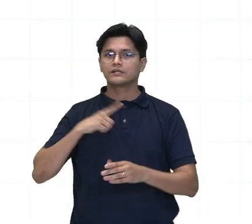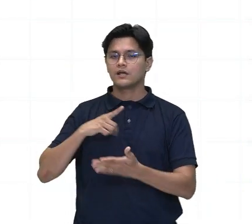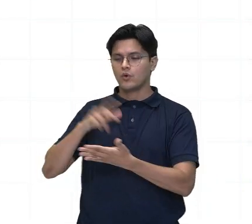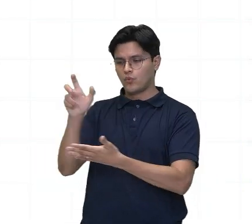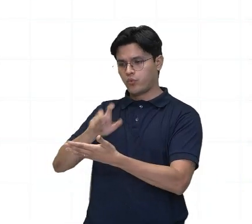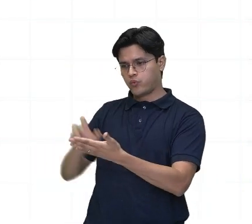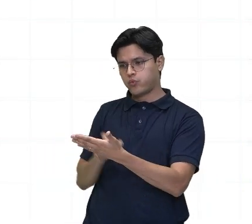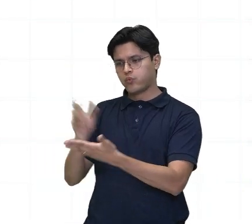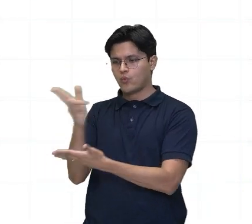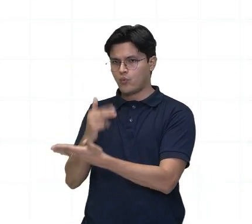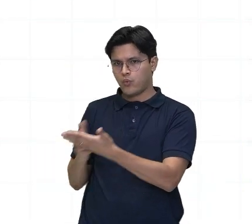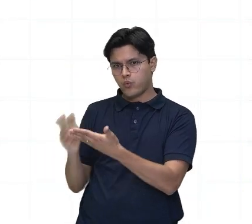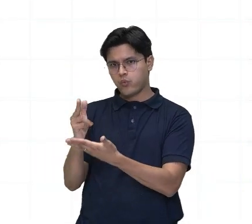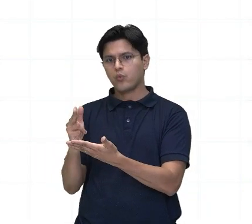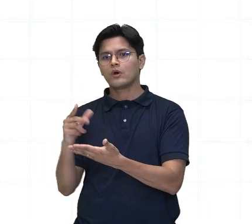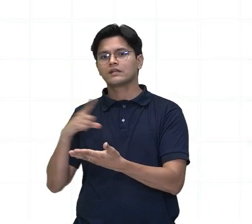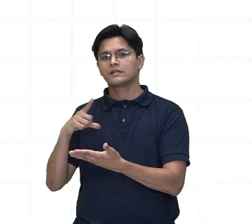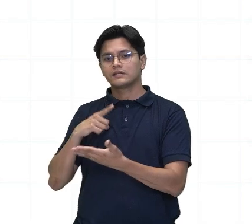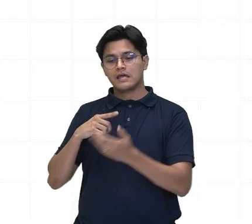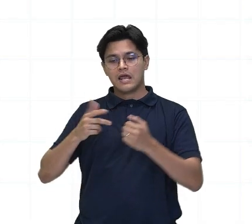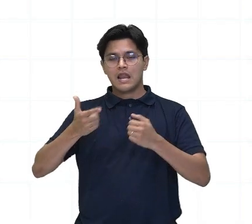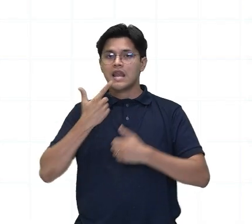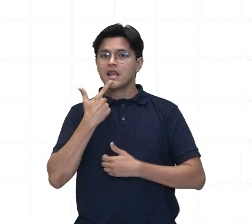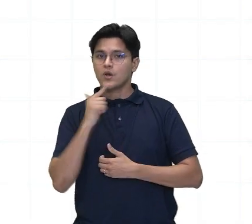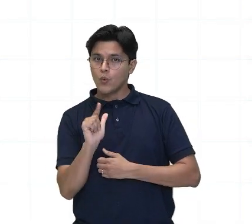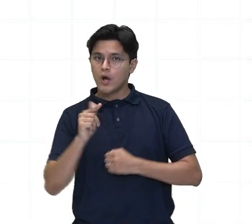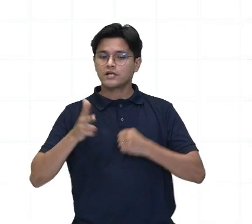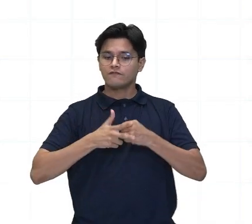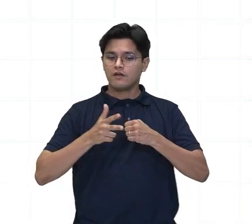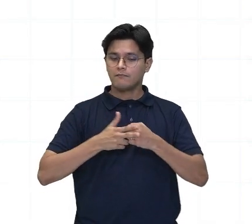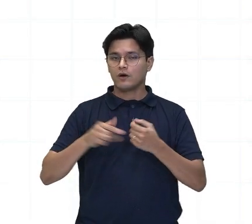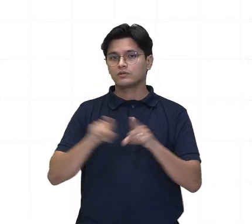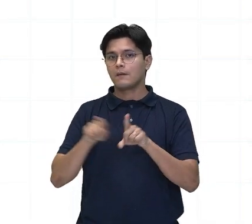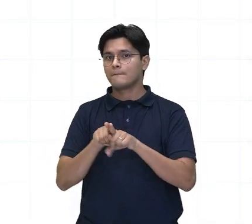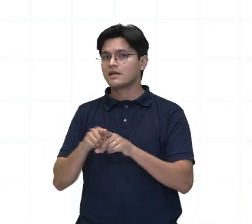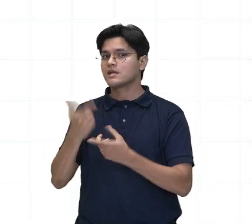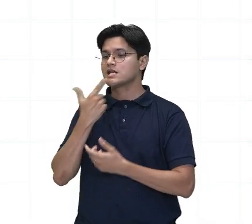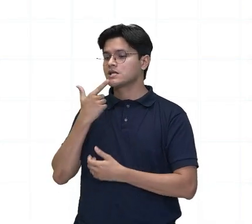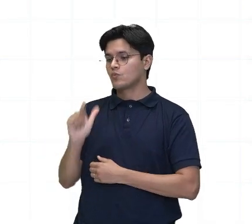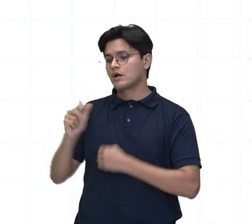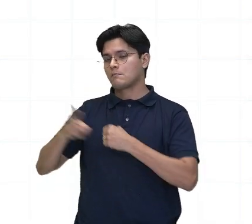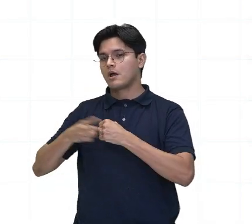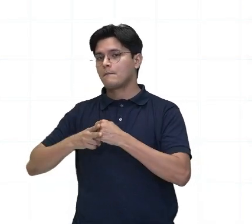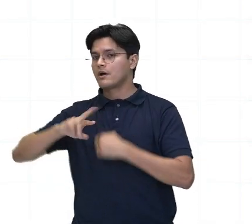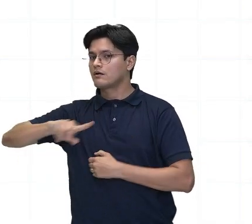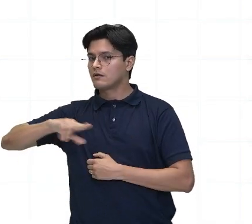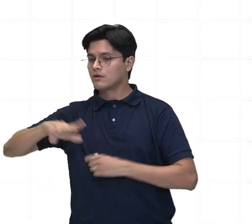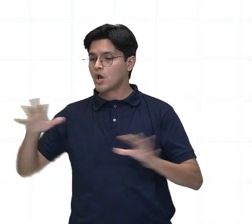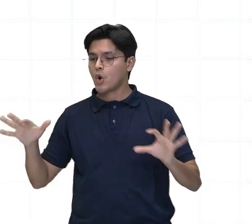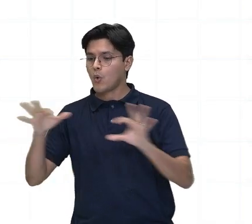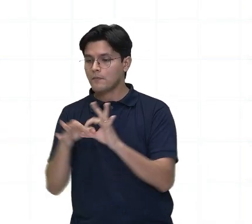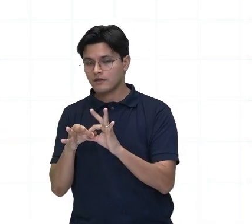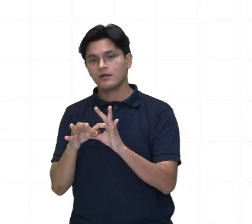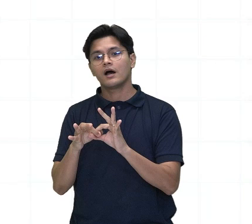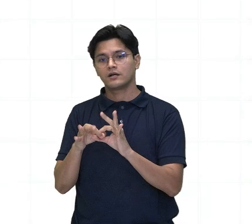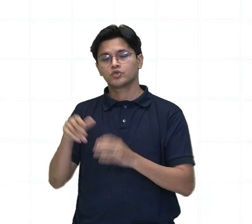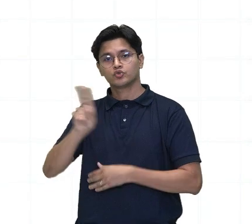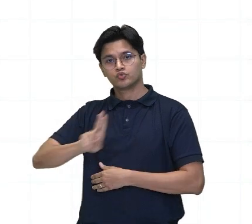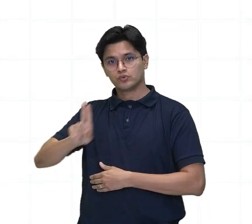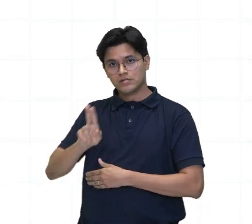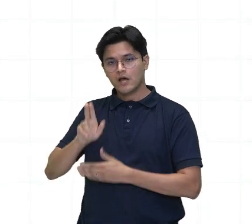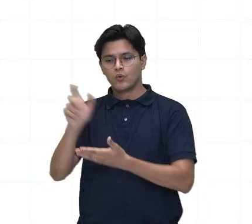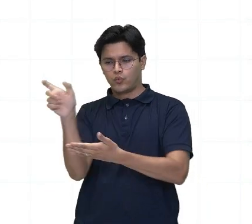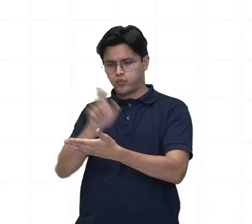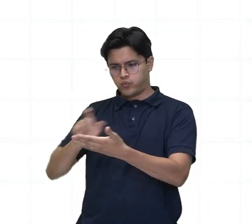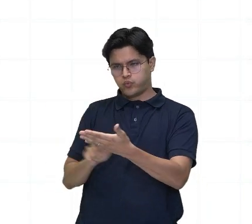linguagem verbal e não verbal. Então, pode acontecer de você, andando pela sua cidade, encontrar um grafite que vai